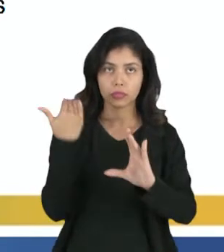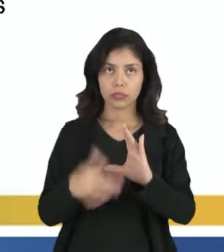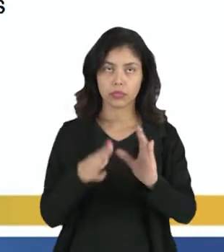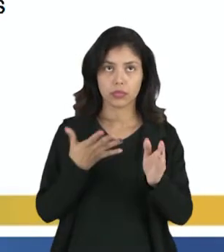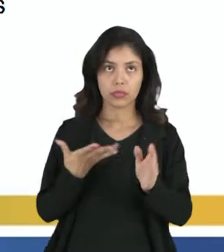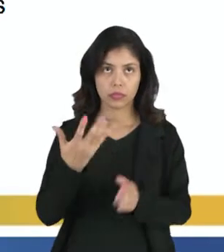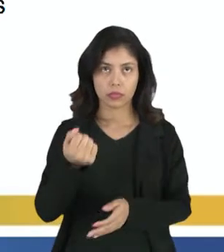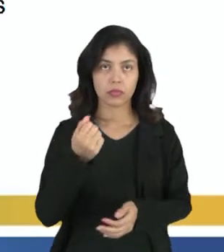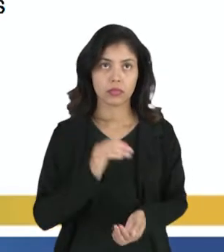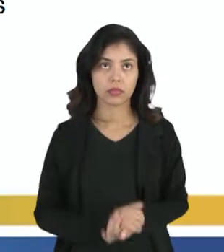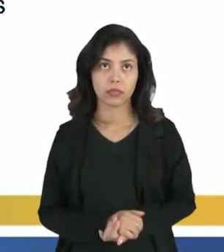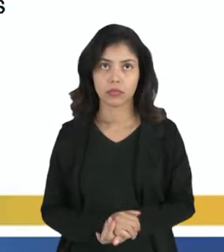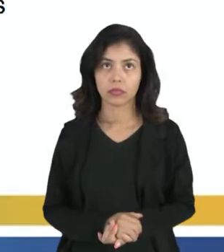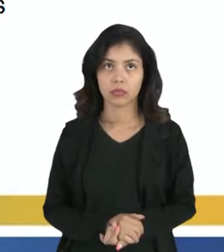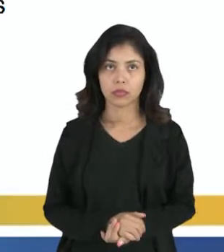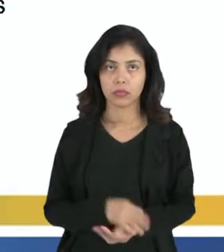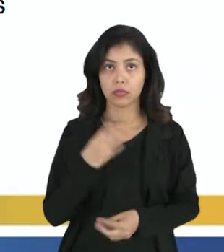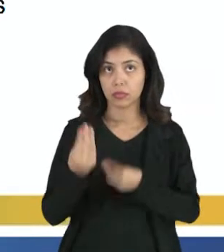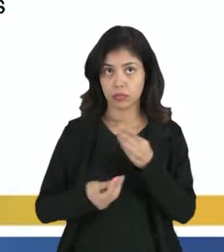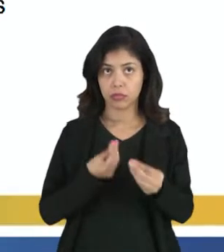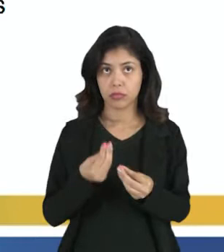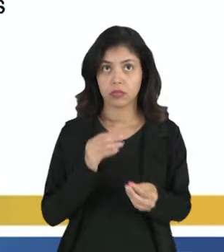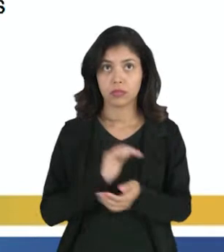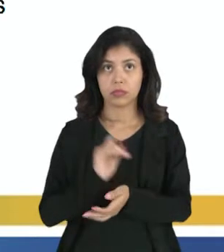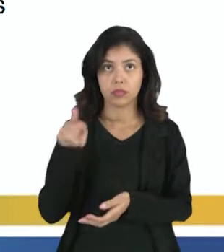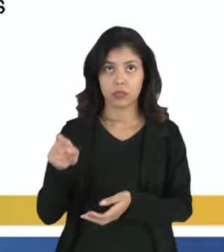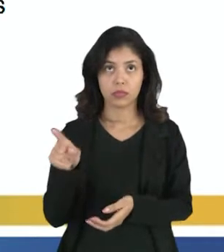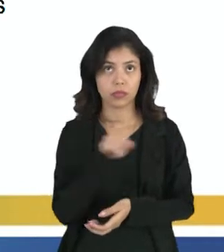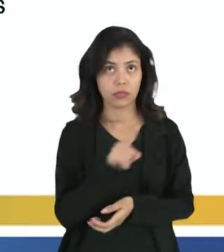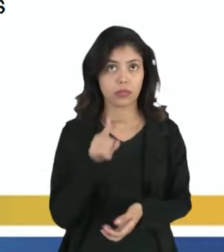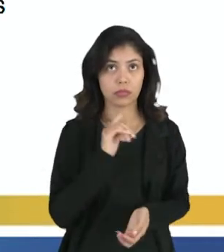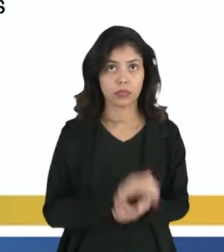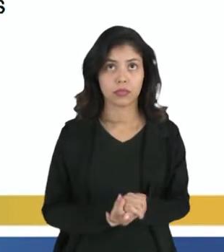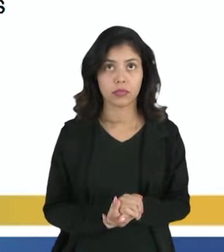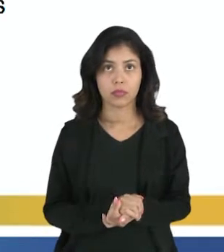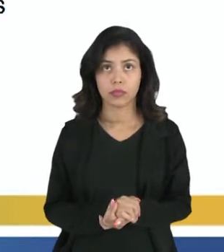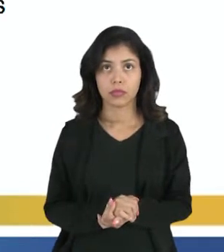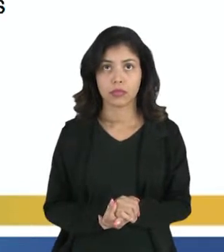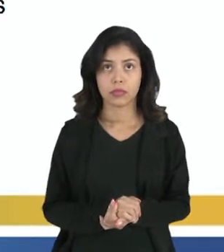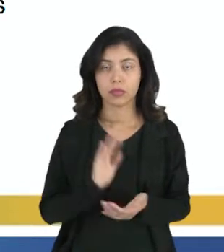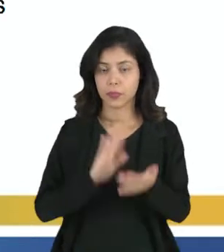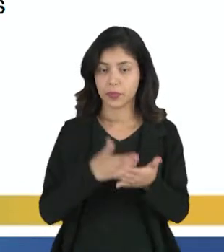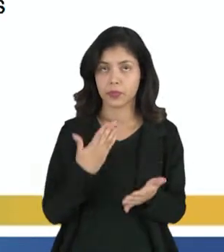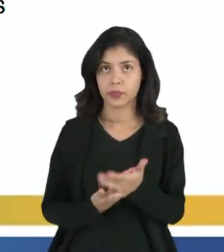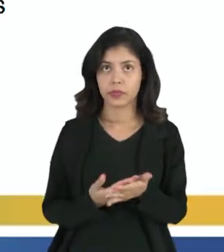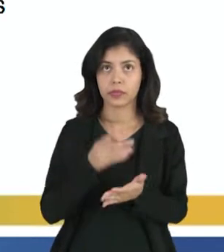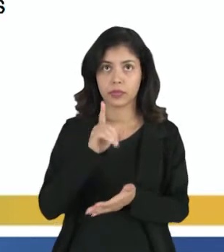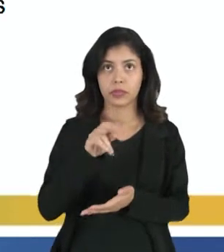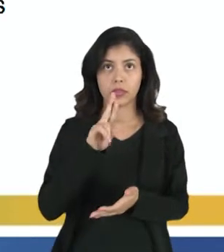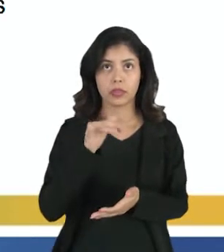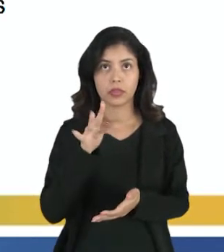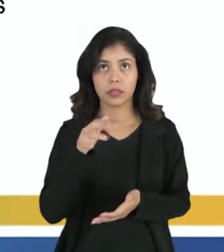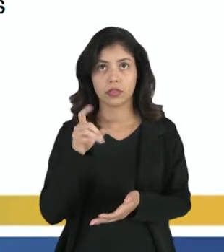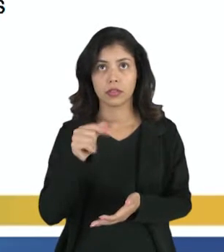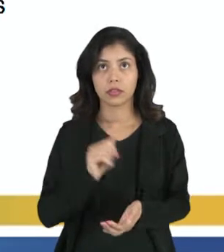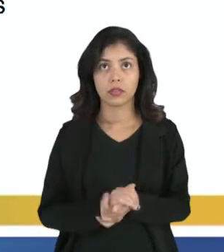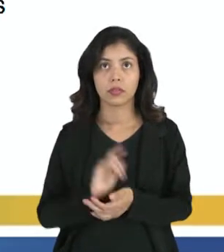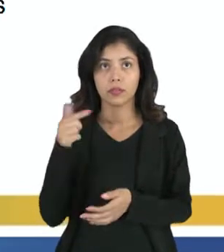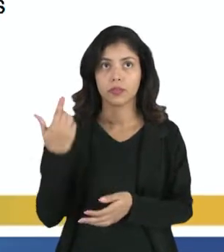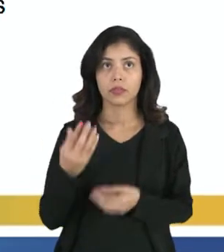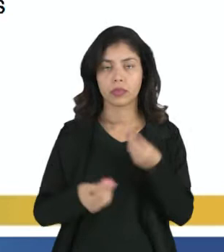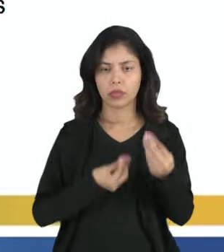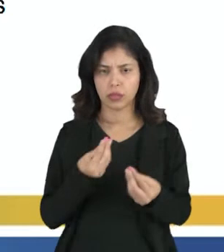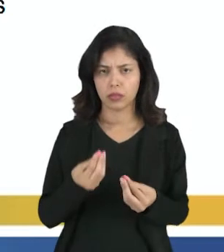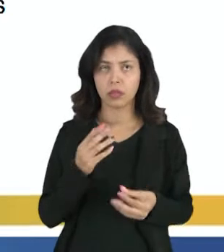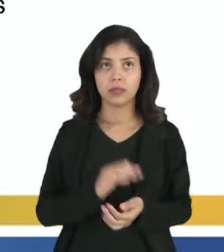é emitir a mensagem ao receptor, de modo que ela não seja interpretada ou decifrada de